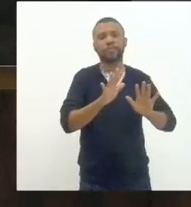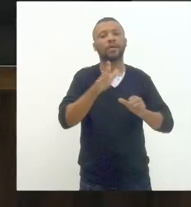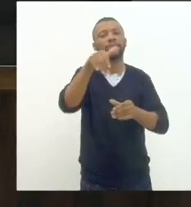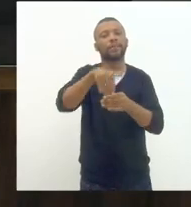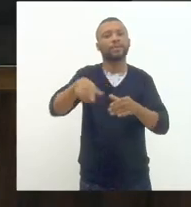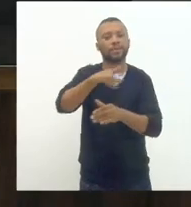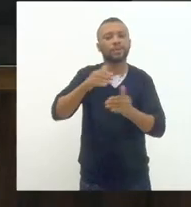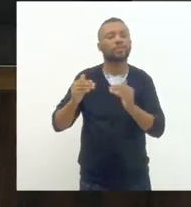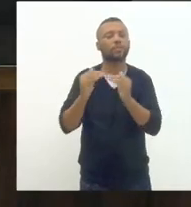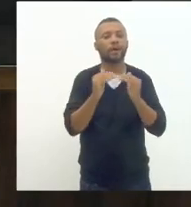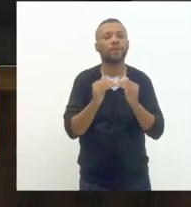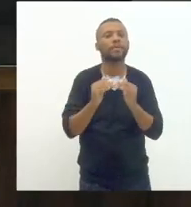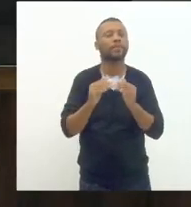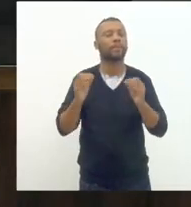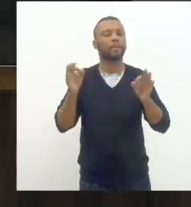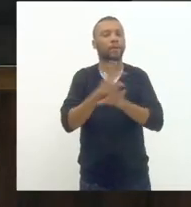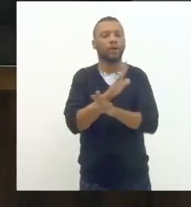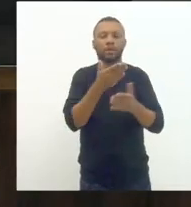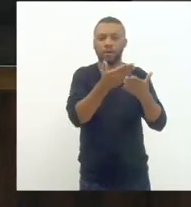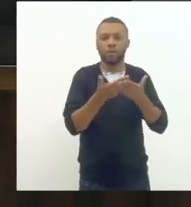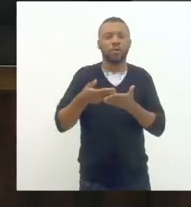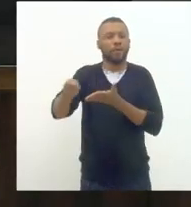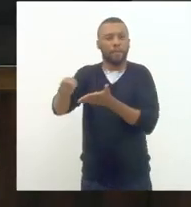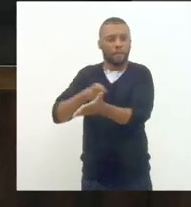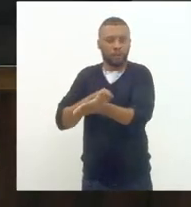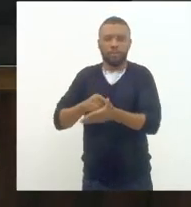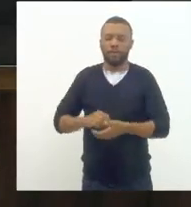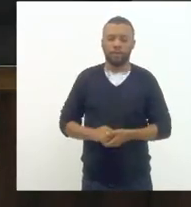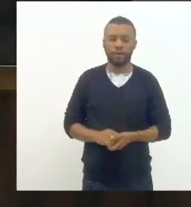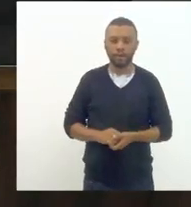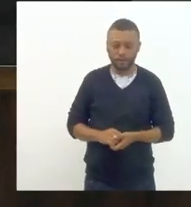senhores que aprovam, permaneçam como estão, aprovado, vai à promulgação.